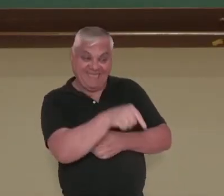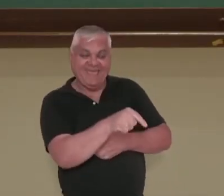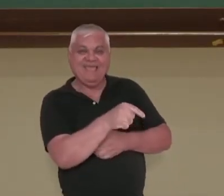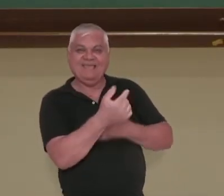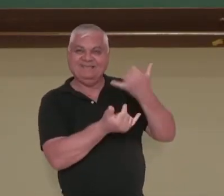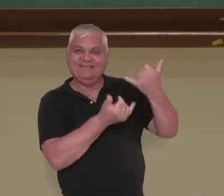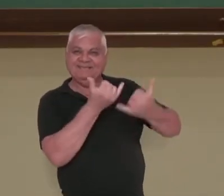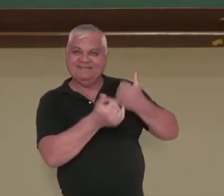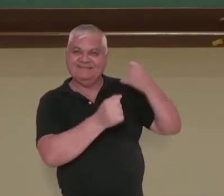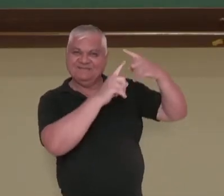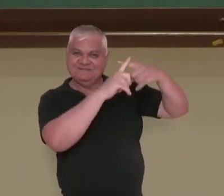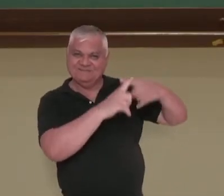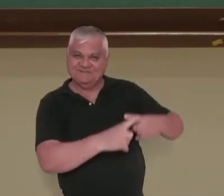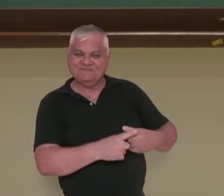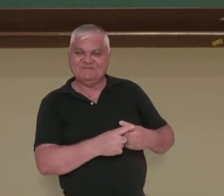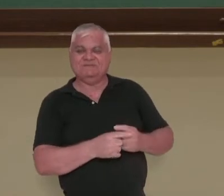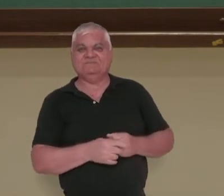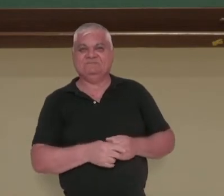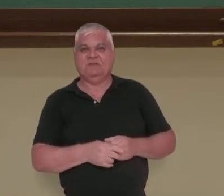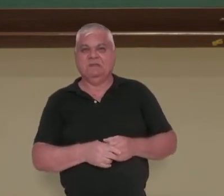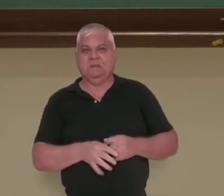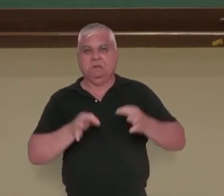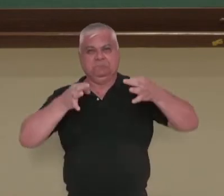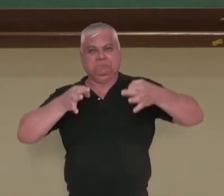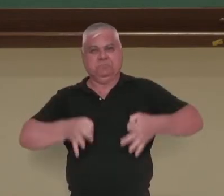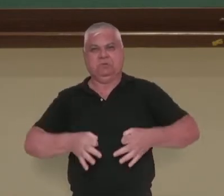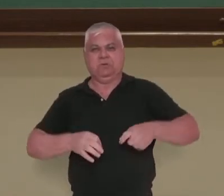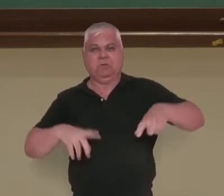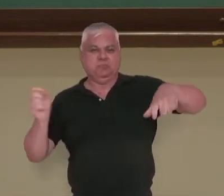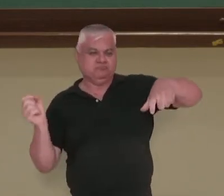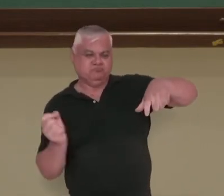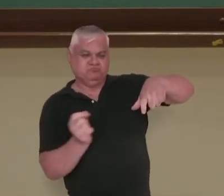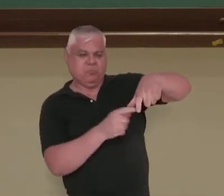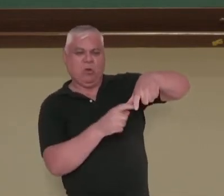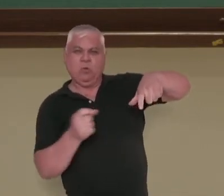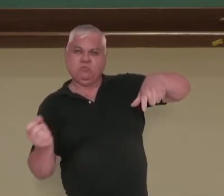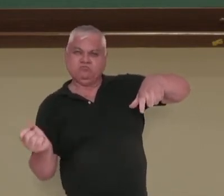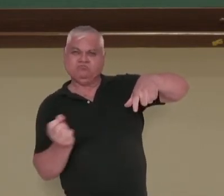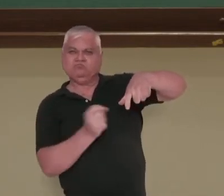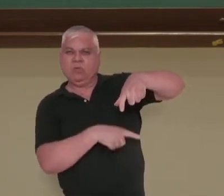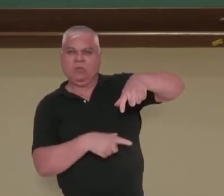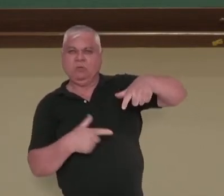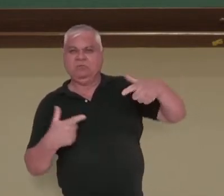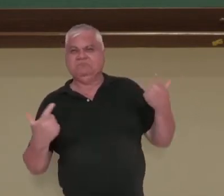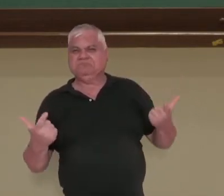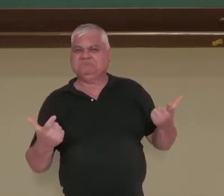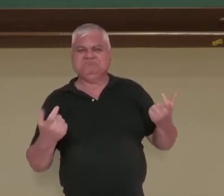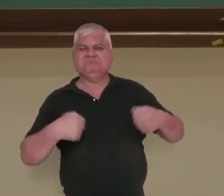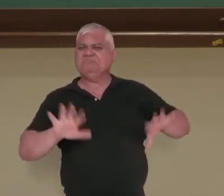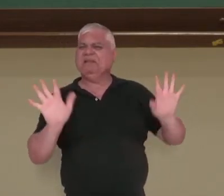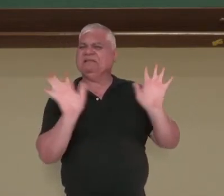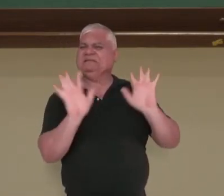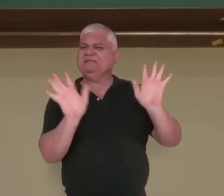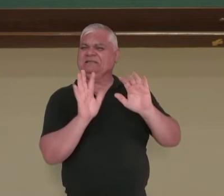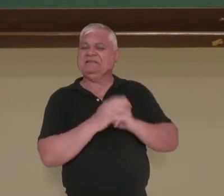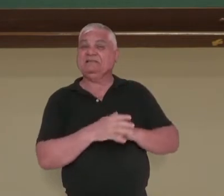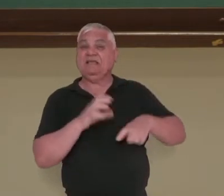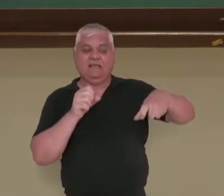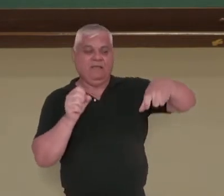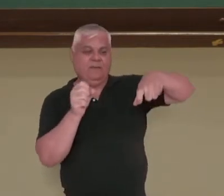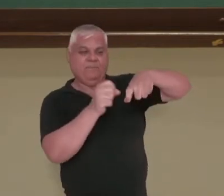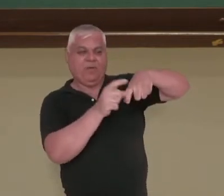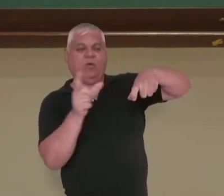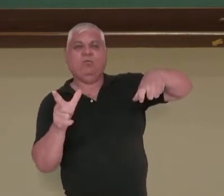não pegamos aquela coisa oficial de para ser gol, para marcar o ponto no futebol, tem que exclusivamente fazer o gol. Se bater na trave,